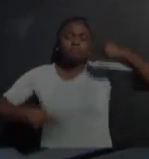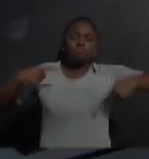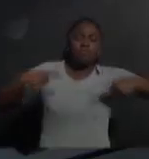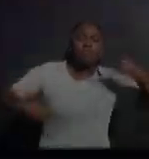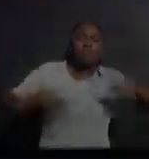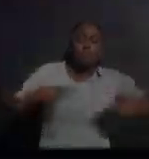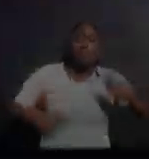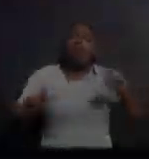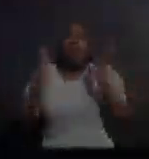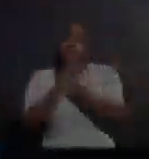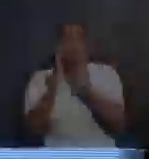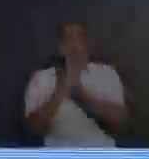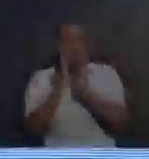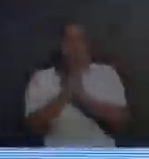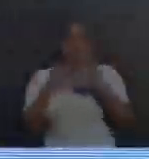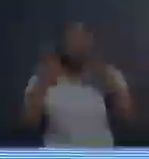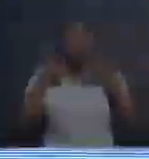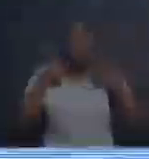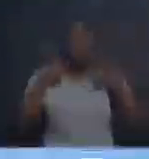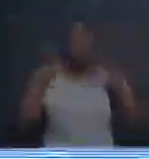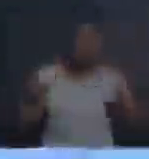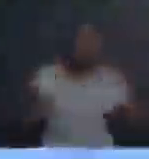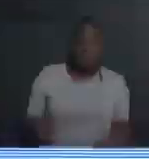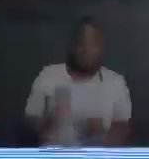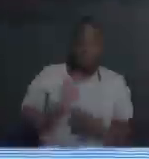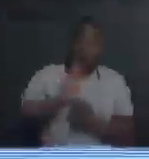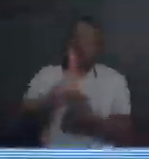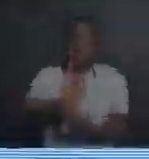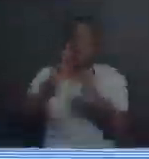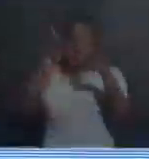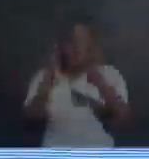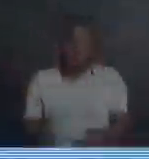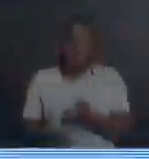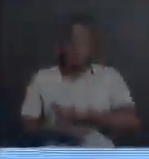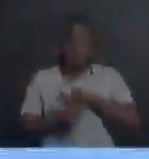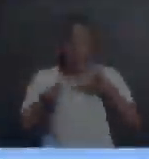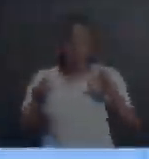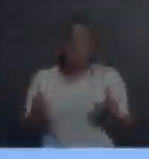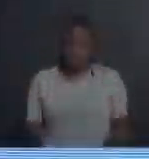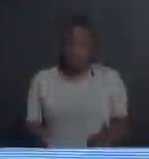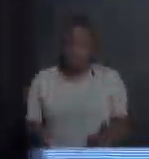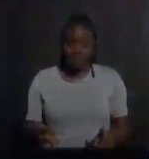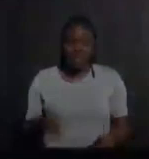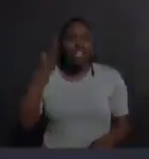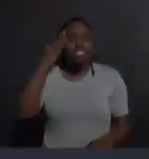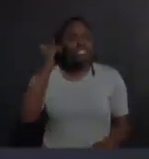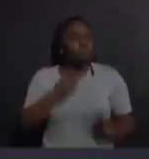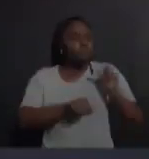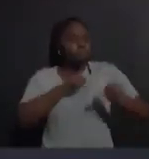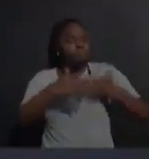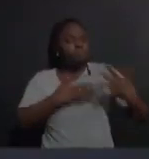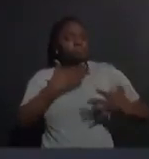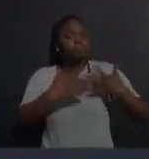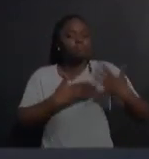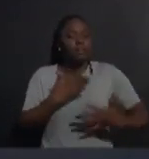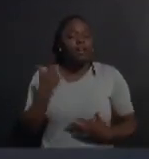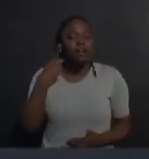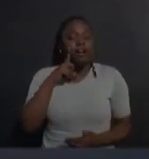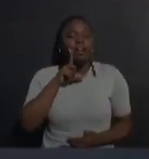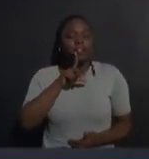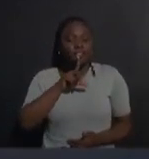boa, ora, ri, mostra que você é uma pessoa diferente. E você sabe o que é avivamento? Você começa a